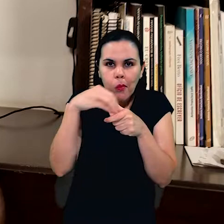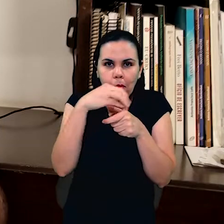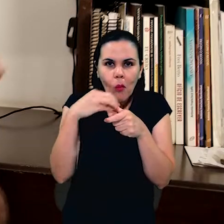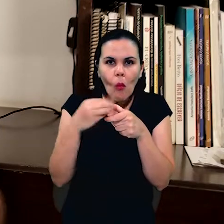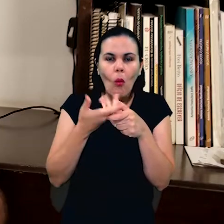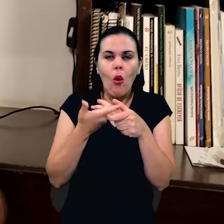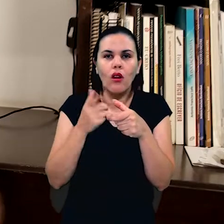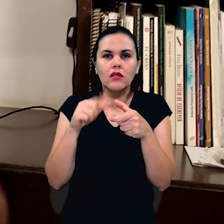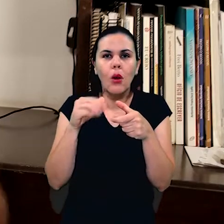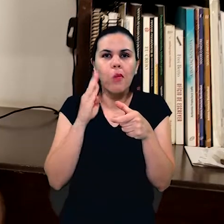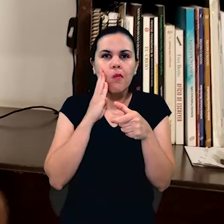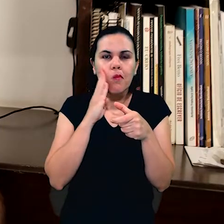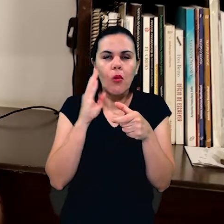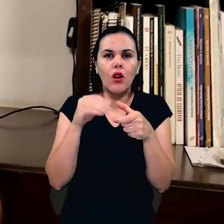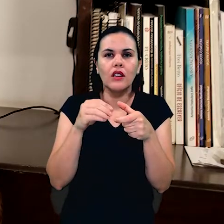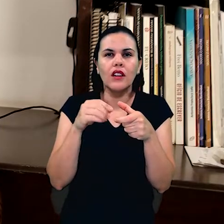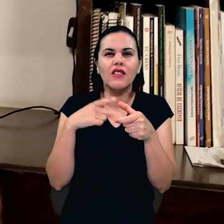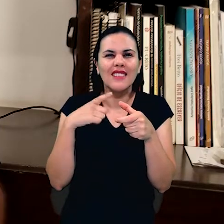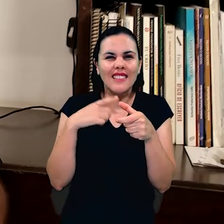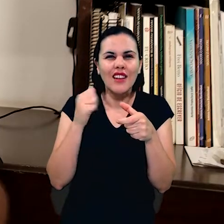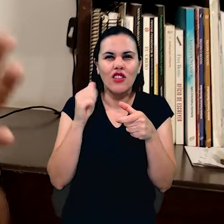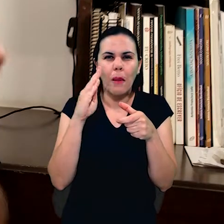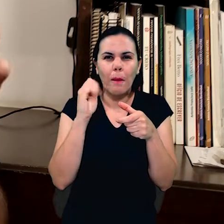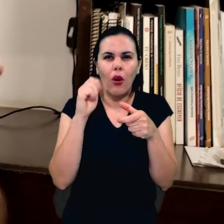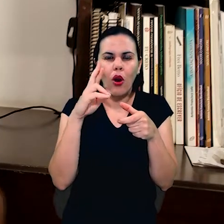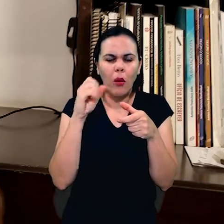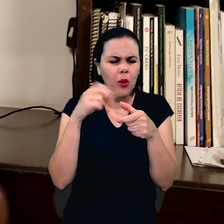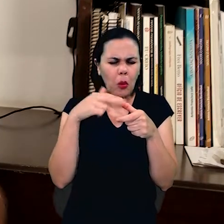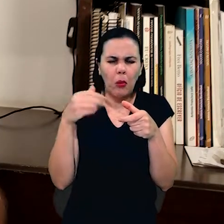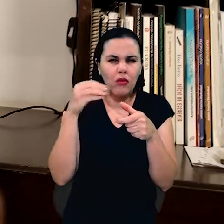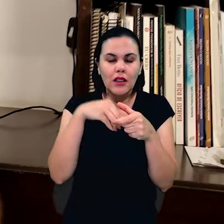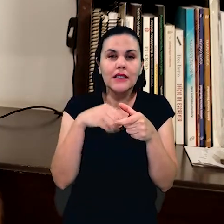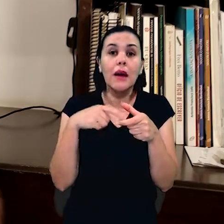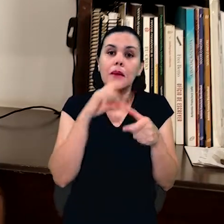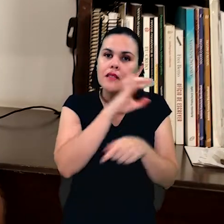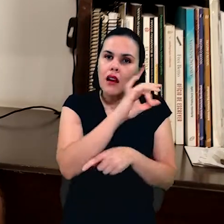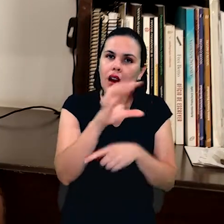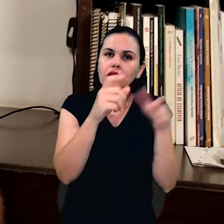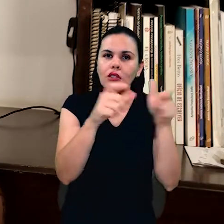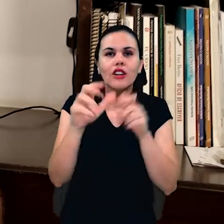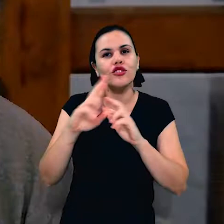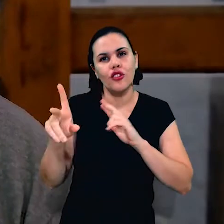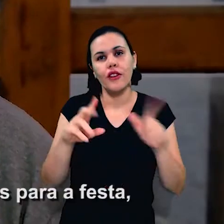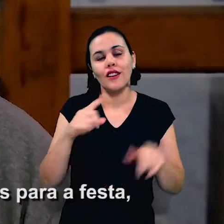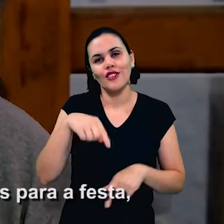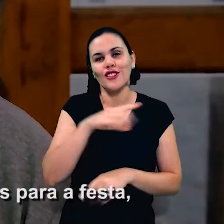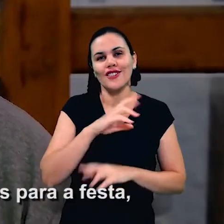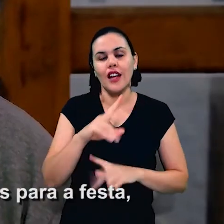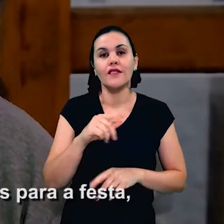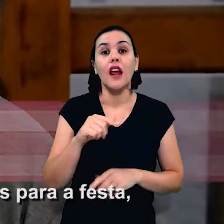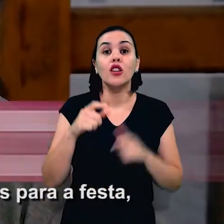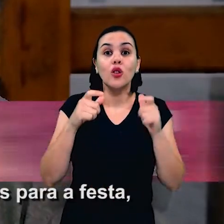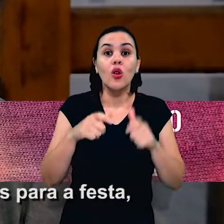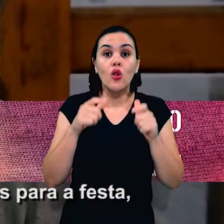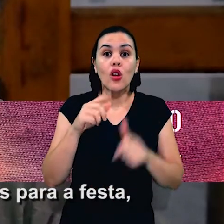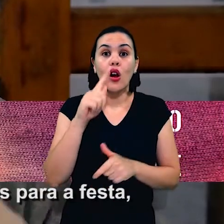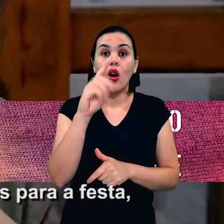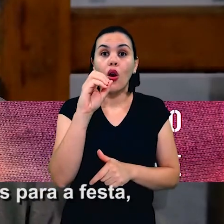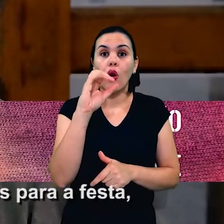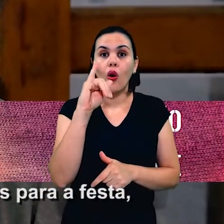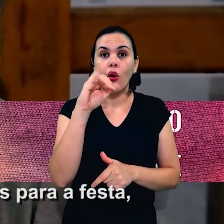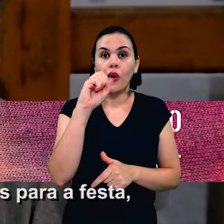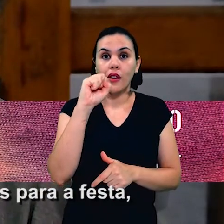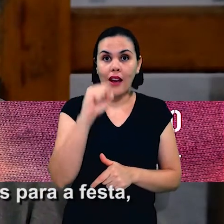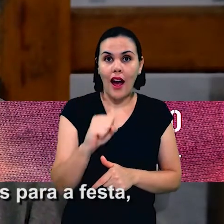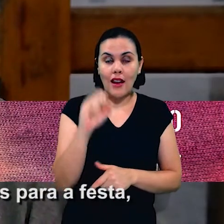um bolinho que é um bolinho de abóbora, com alguma coisa. Mas cada lugar tem essa característica, e a nossa é essa. No estado de Goiás, algumas cidades introduziram